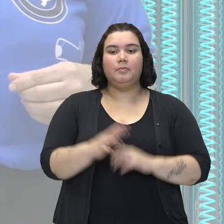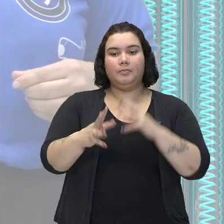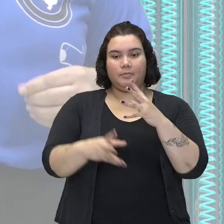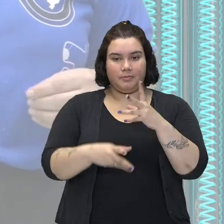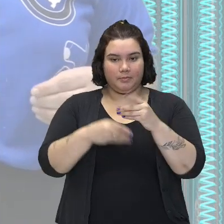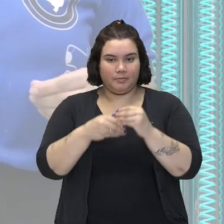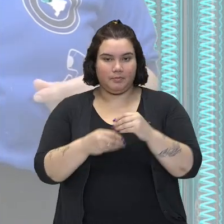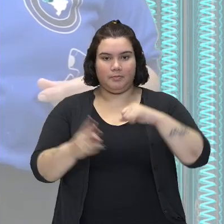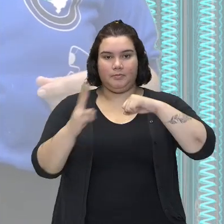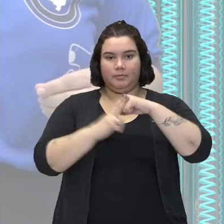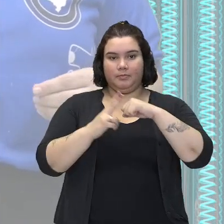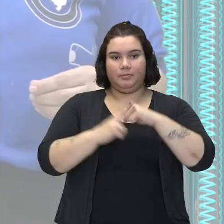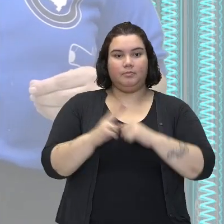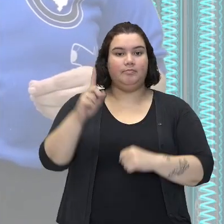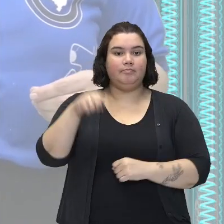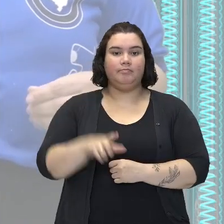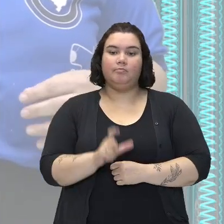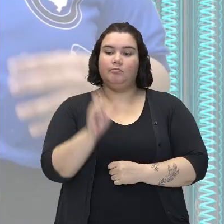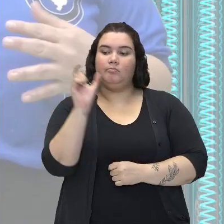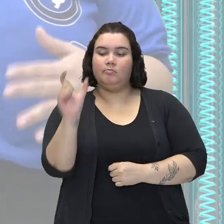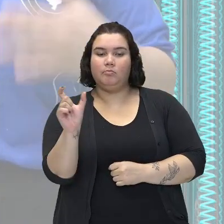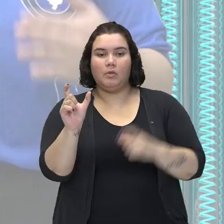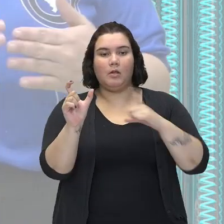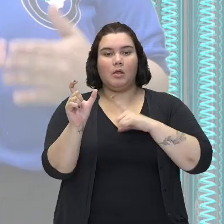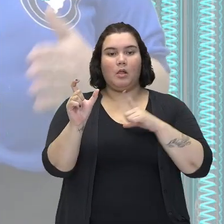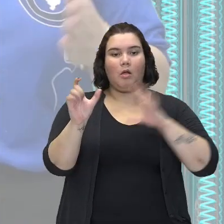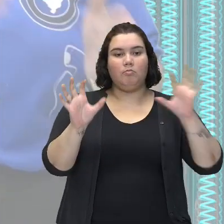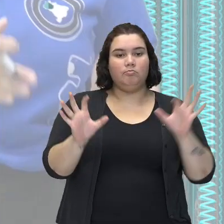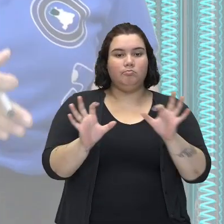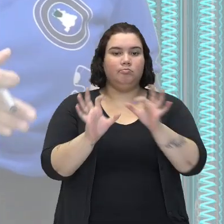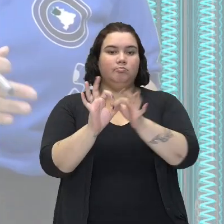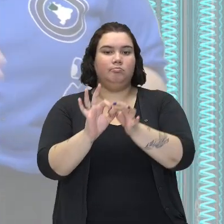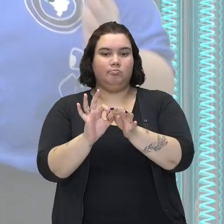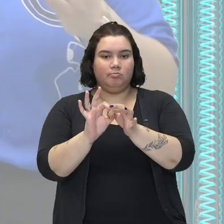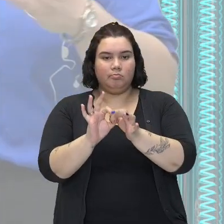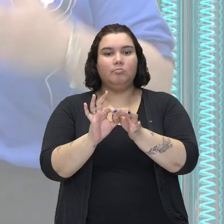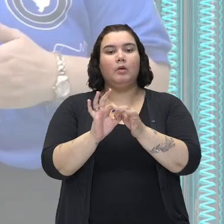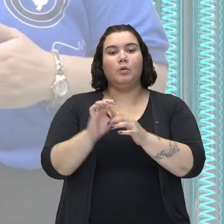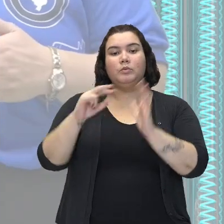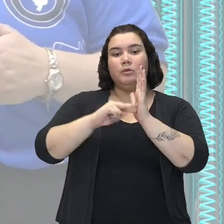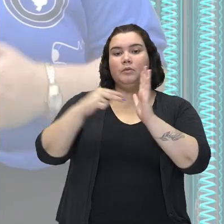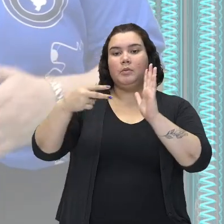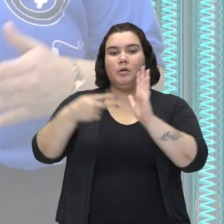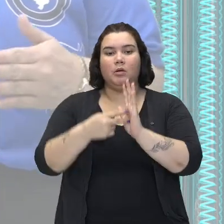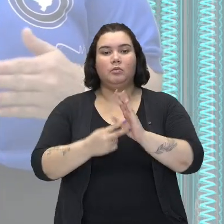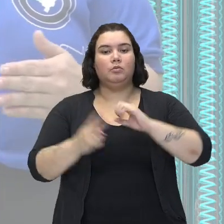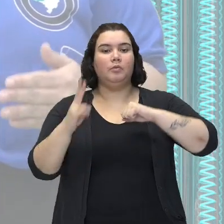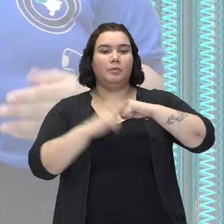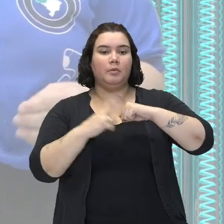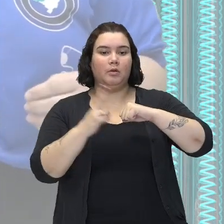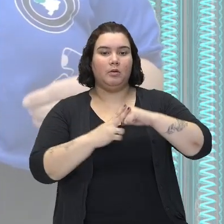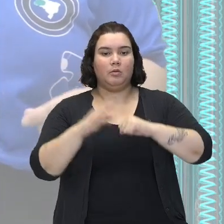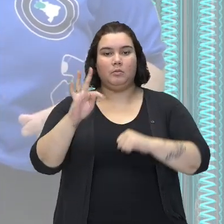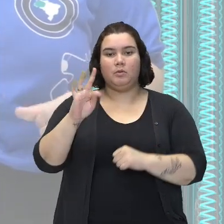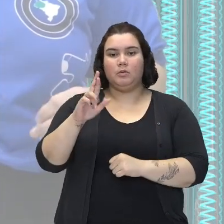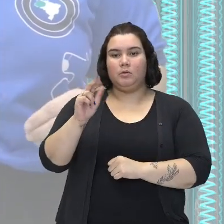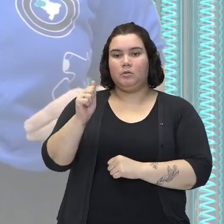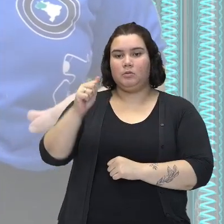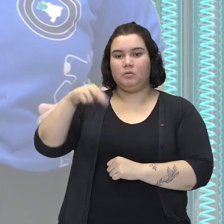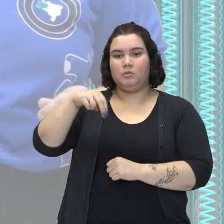verbal é o termo que integra, ou seja, completa o significado de um